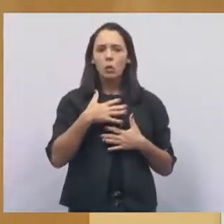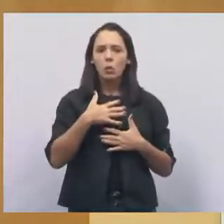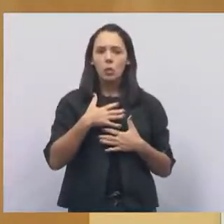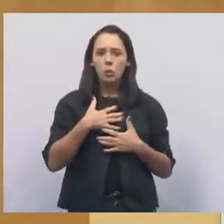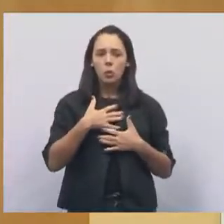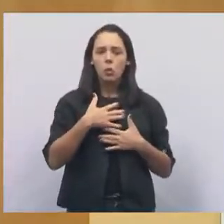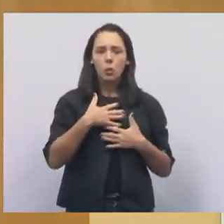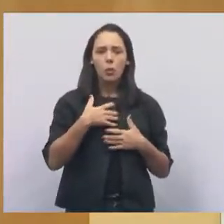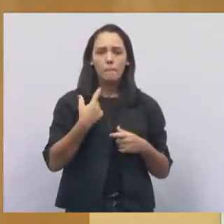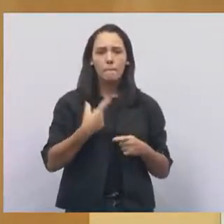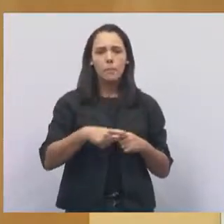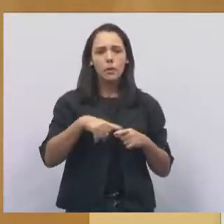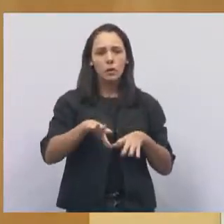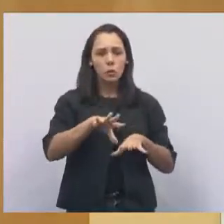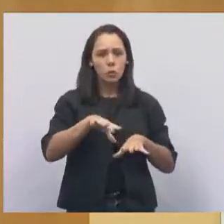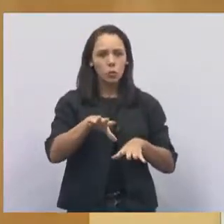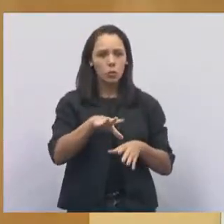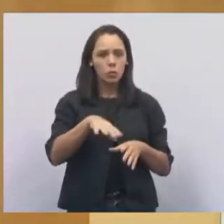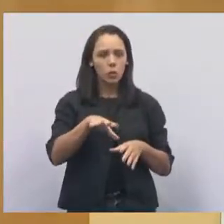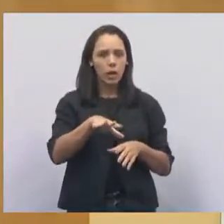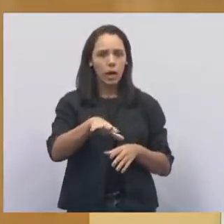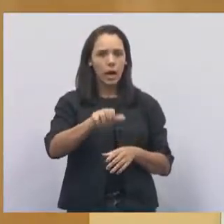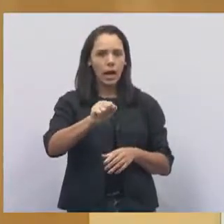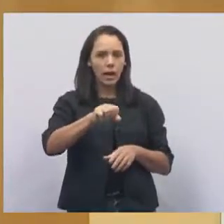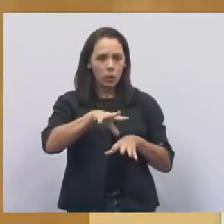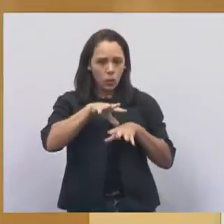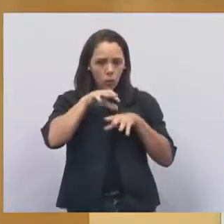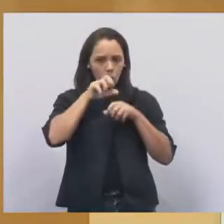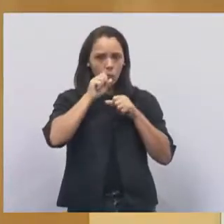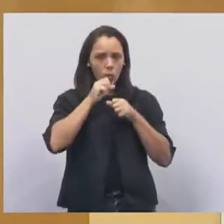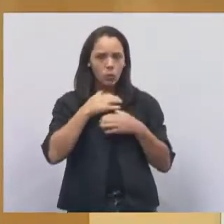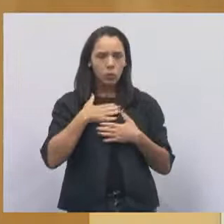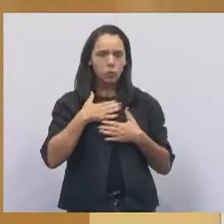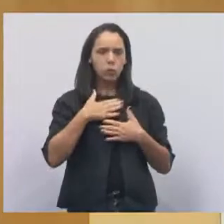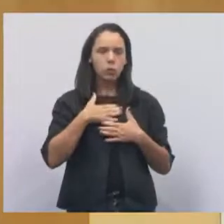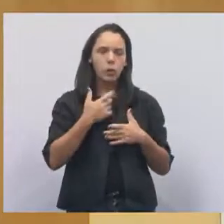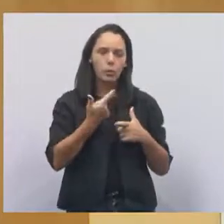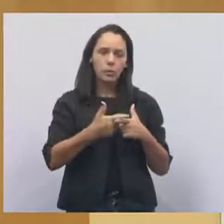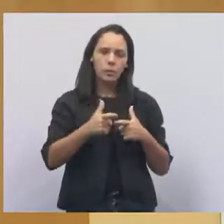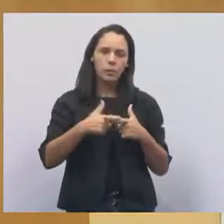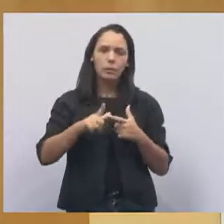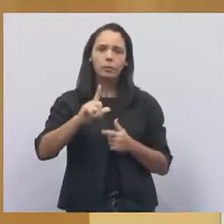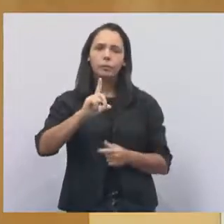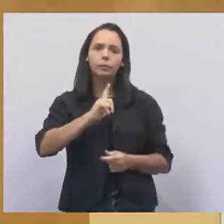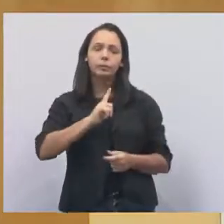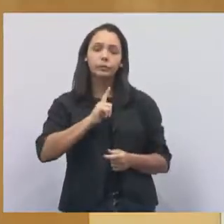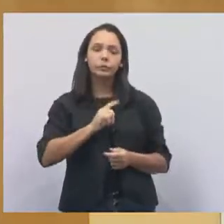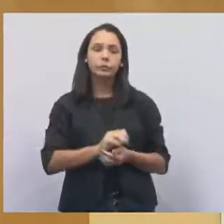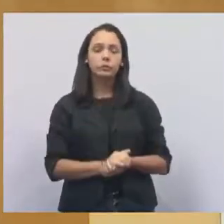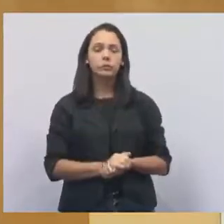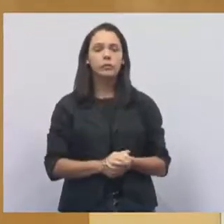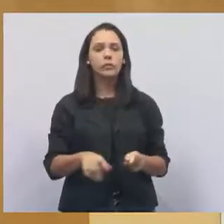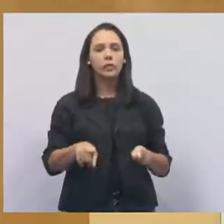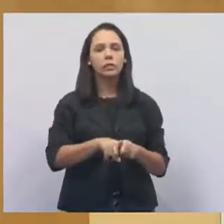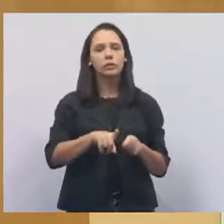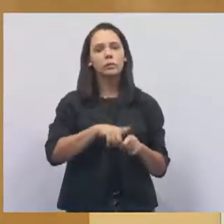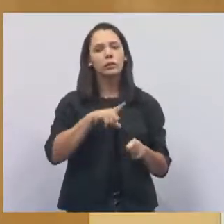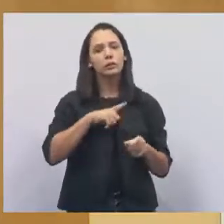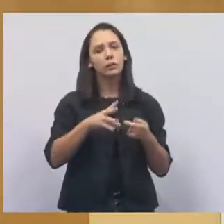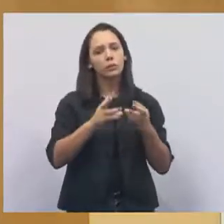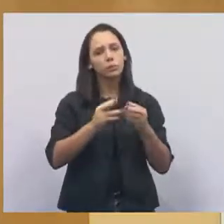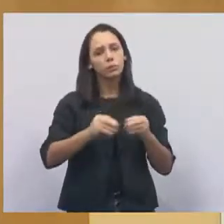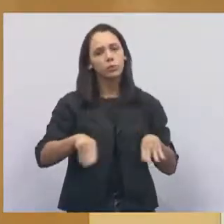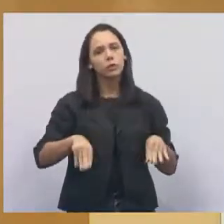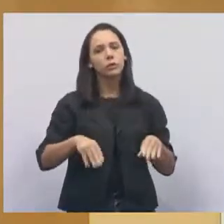e da fuligem resultantes de combustão dos materiais há também prejuízos inestimáveis